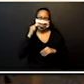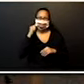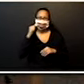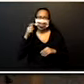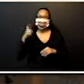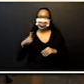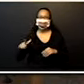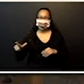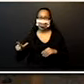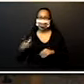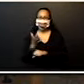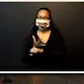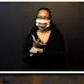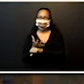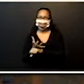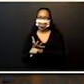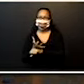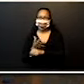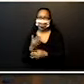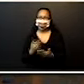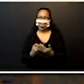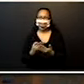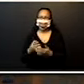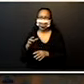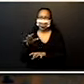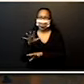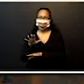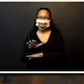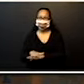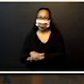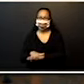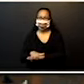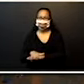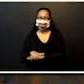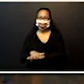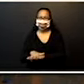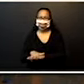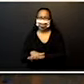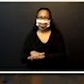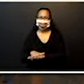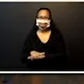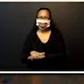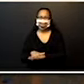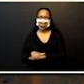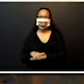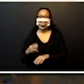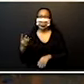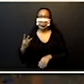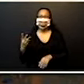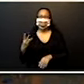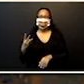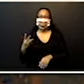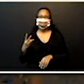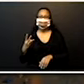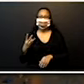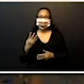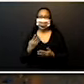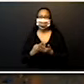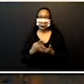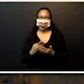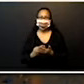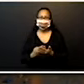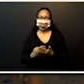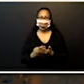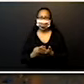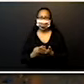encerrar agora esse capítulo 4. A gente vai para a terceira aula do nosso capítulo, a